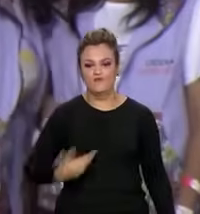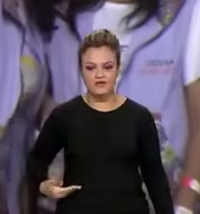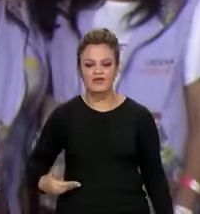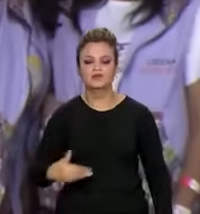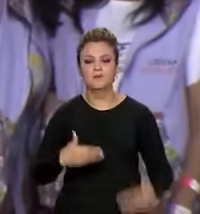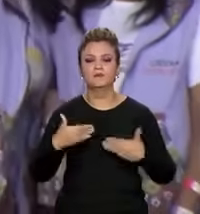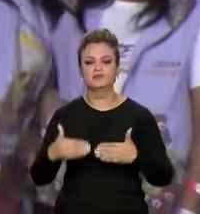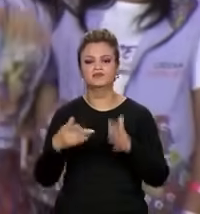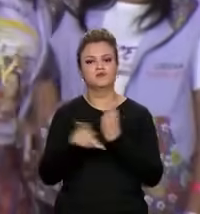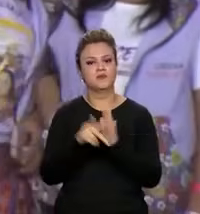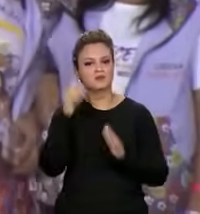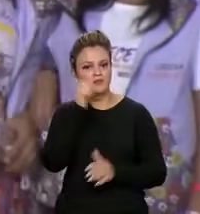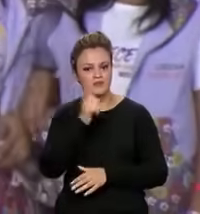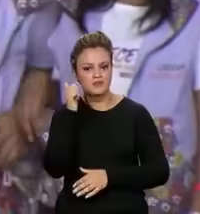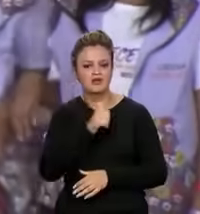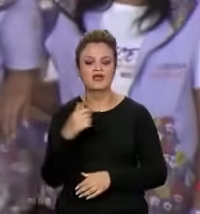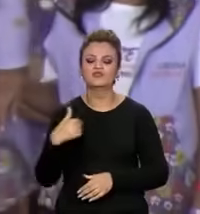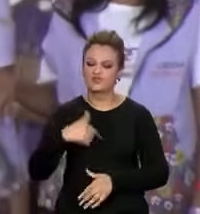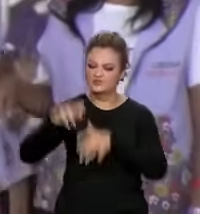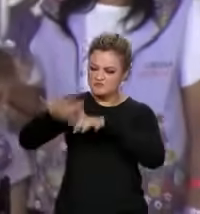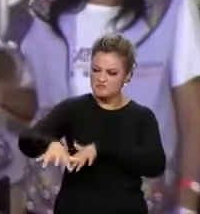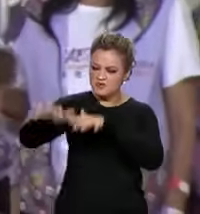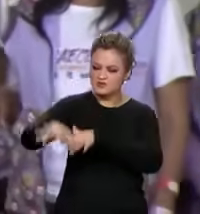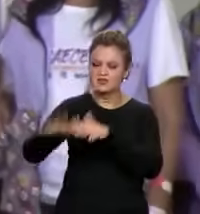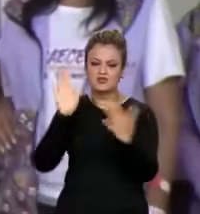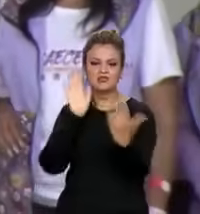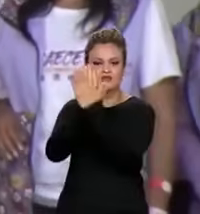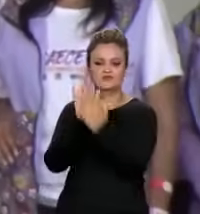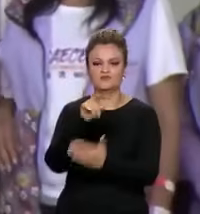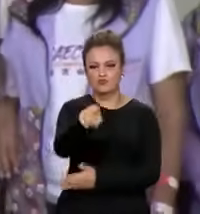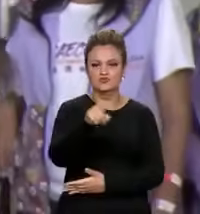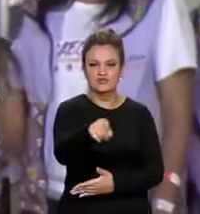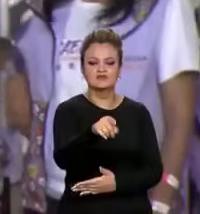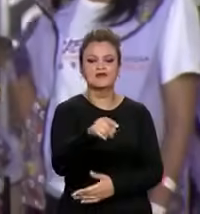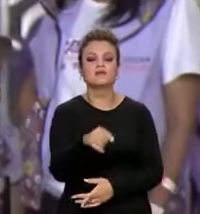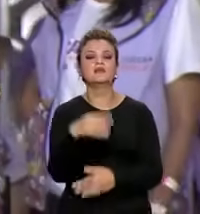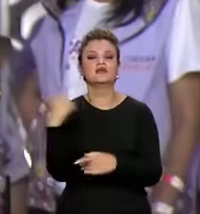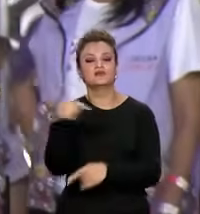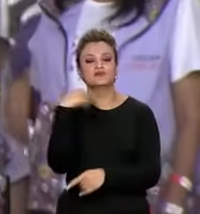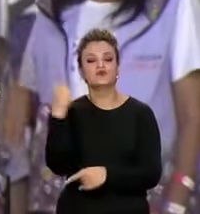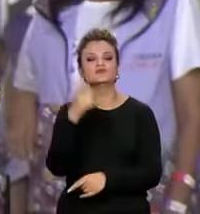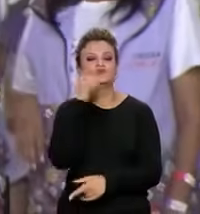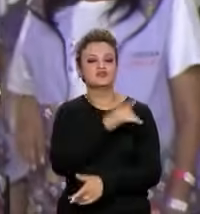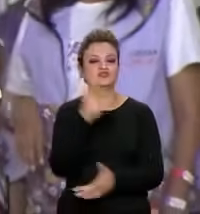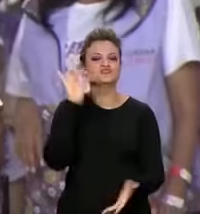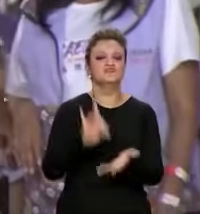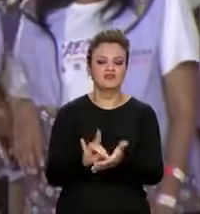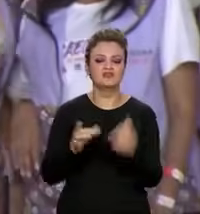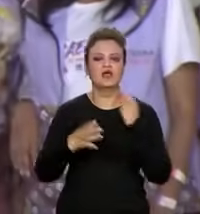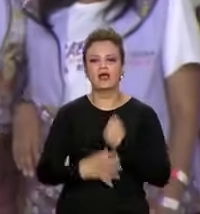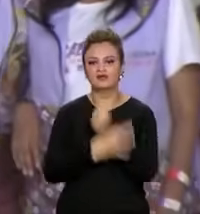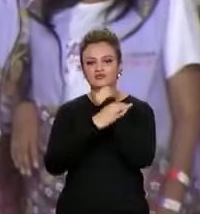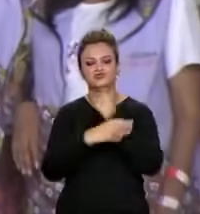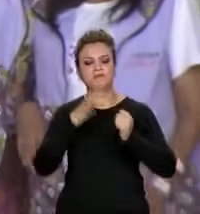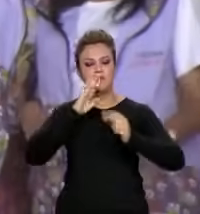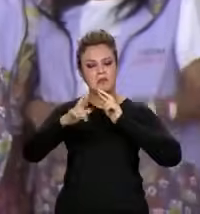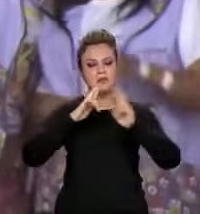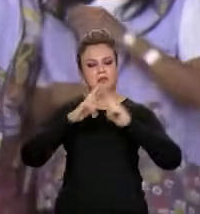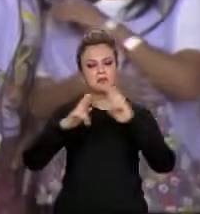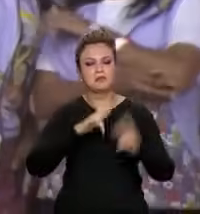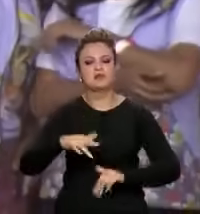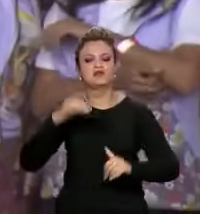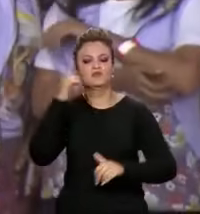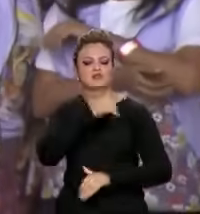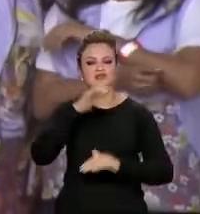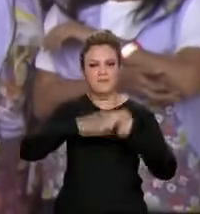é o ministério das mulheres que vai marchar até vocês para que nós possamos de fato garantir resultado e